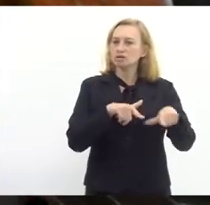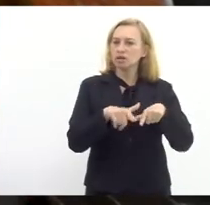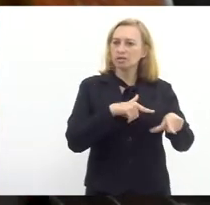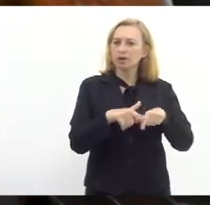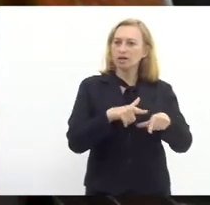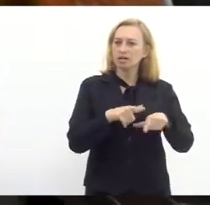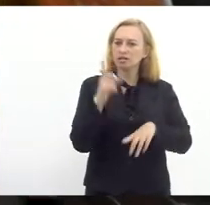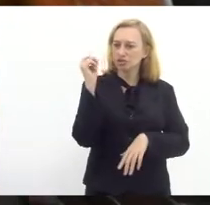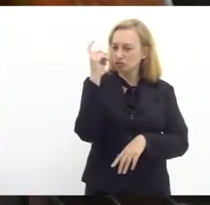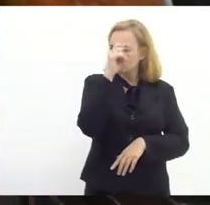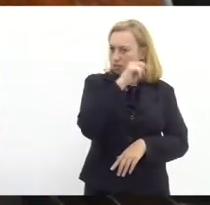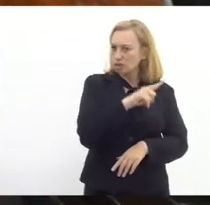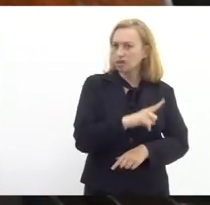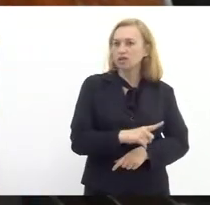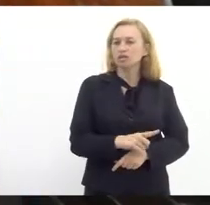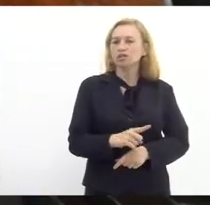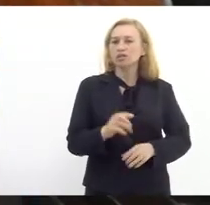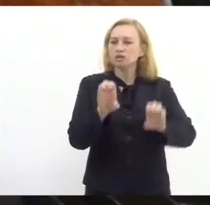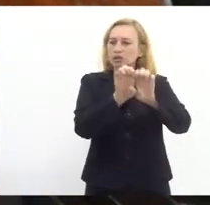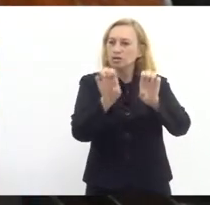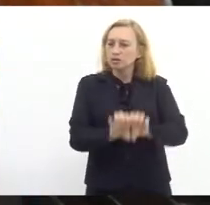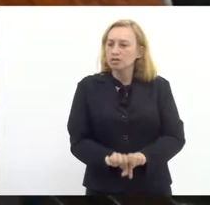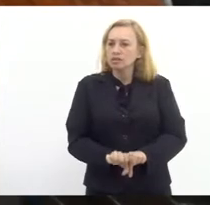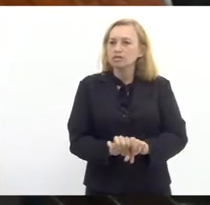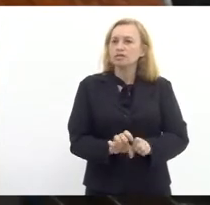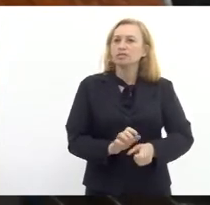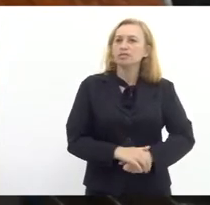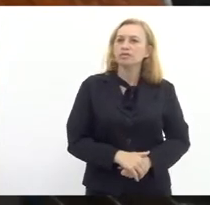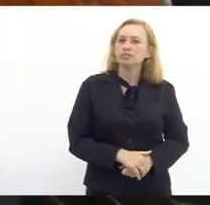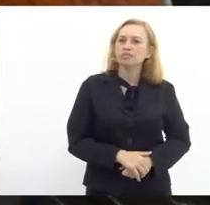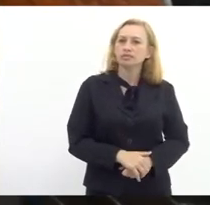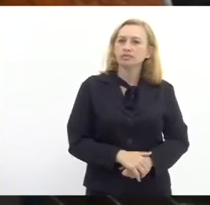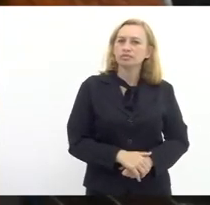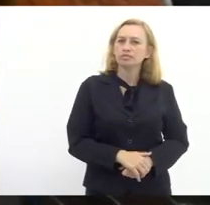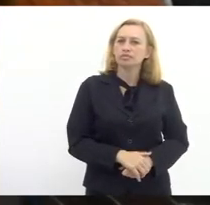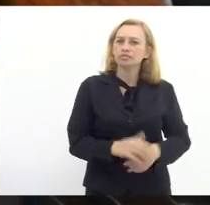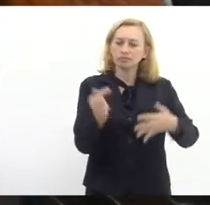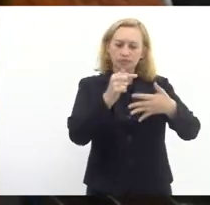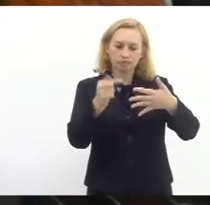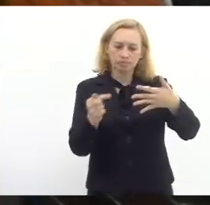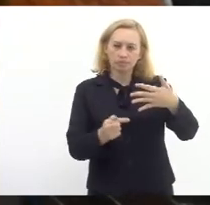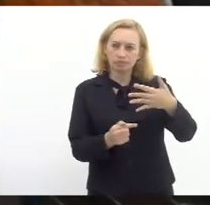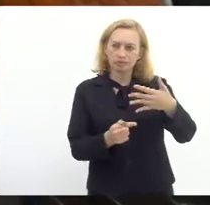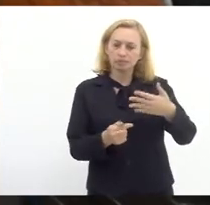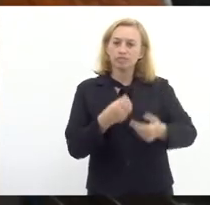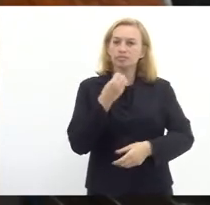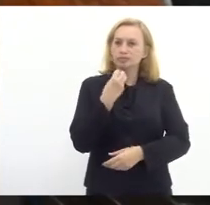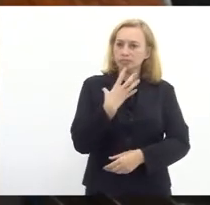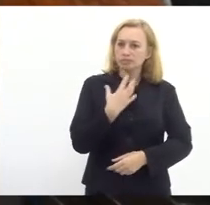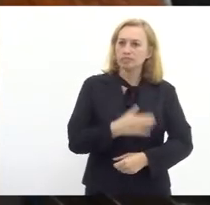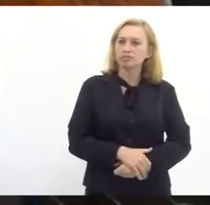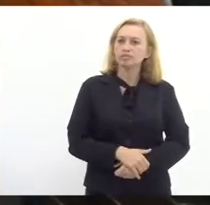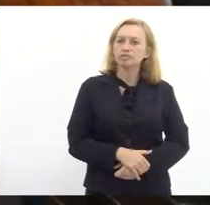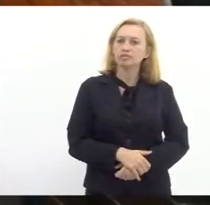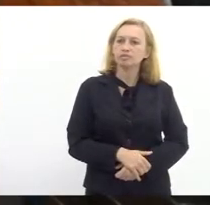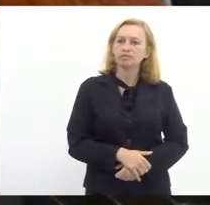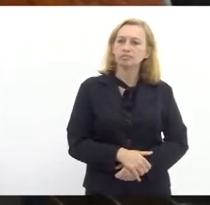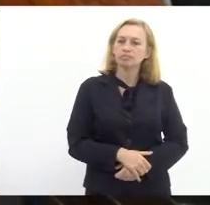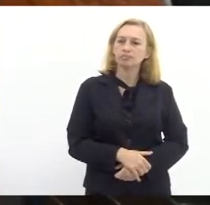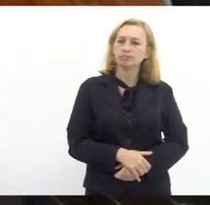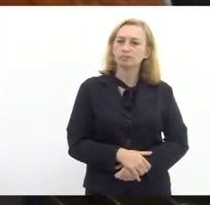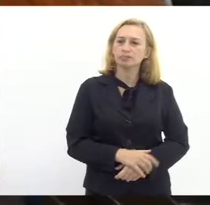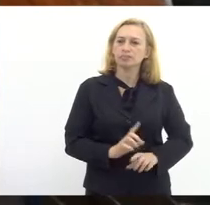suas dificuldades de estrutura, a gente tem pontuado, eu acho que de forma positiva, perante